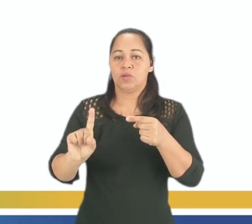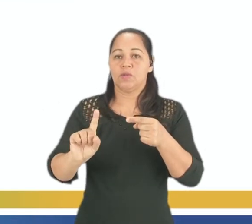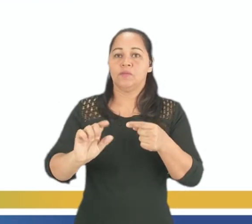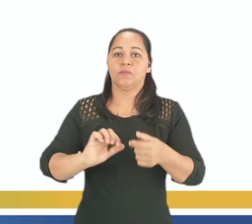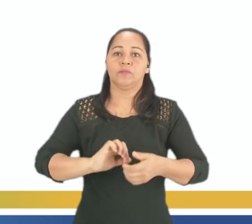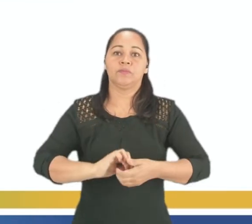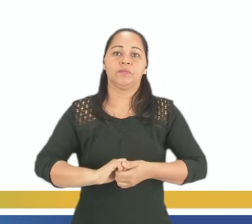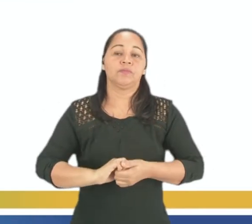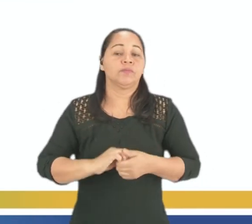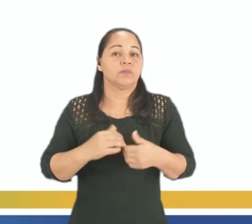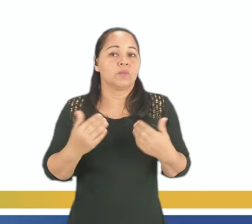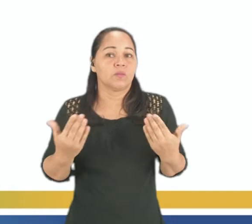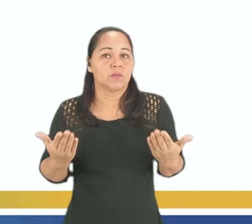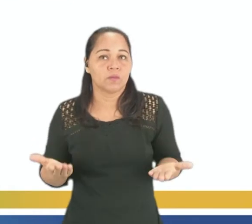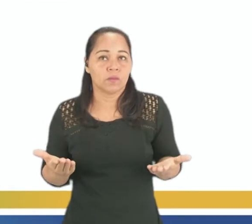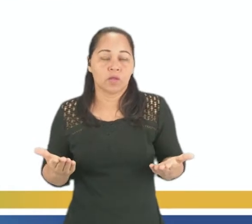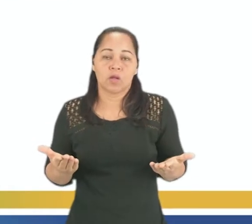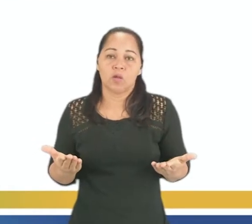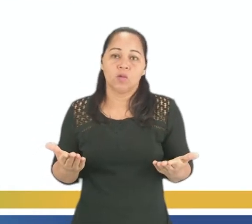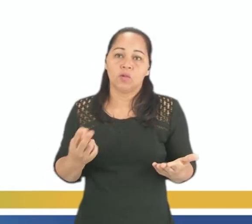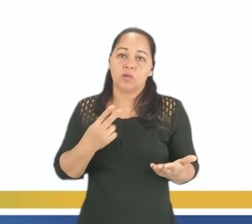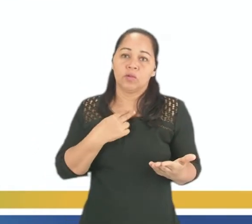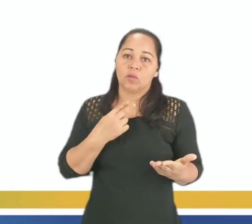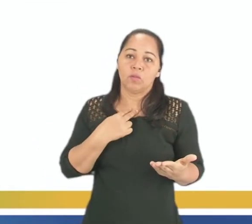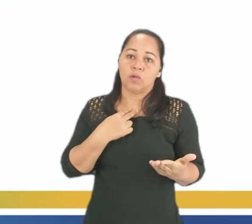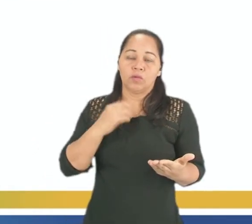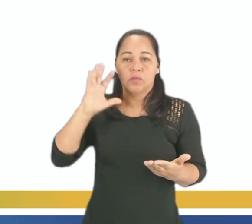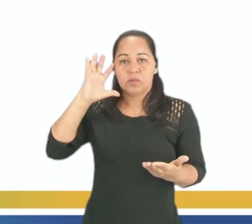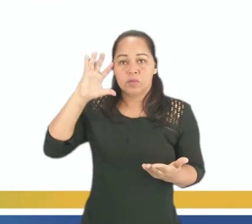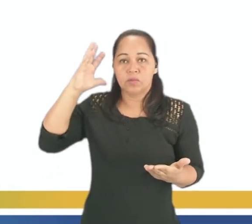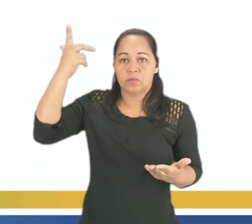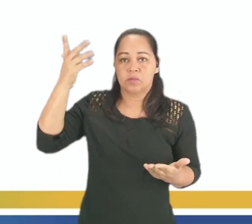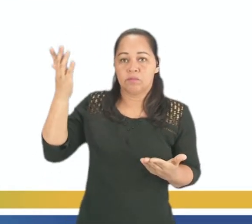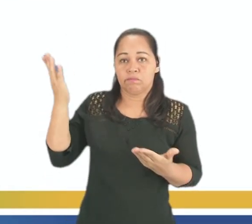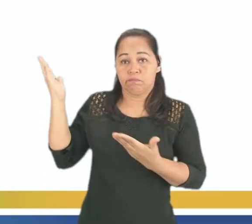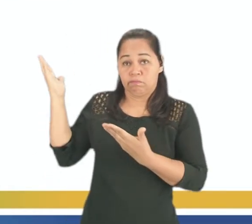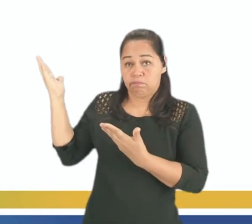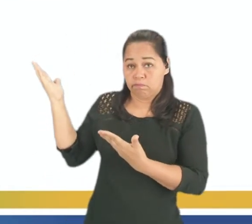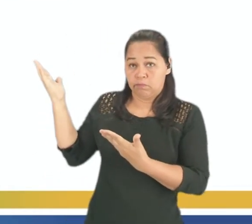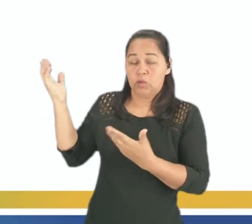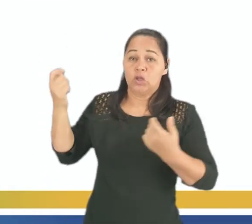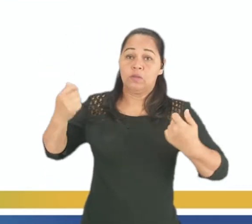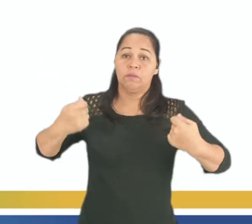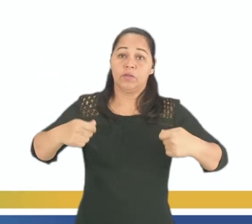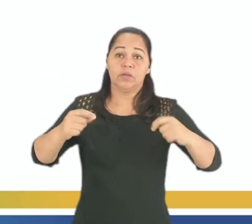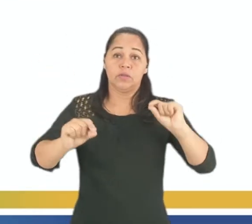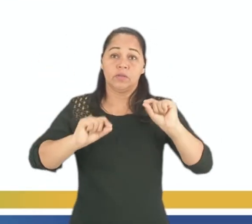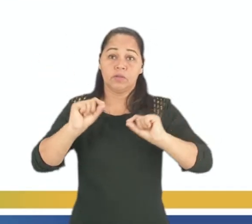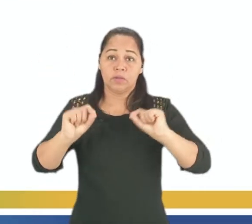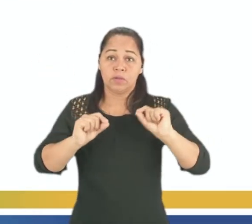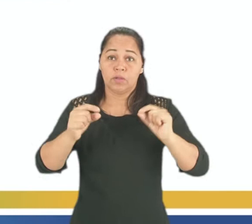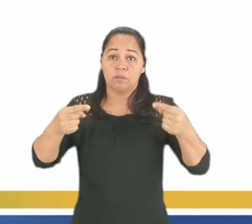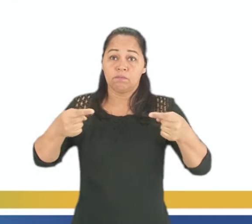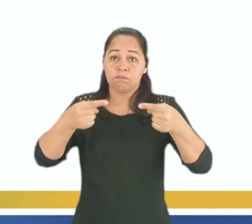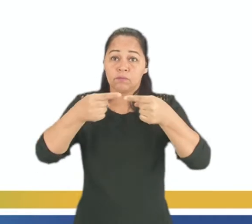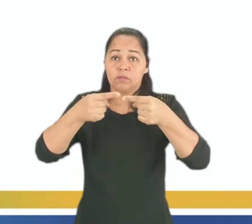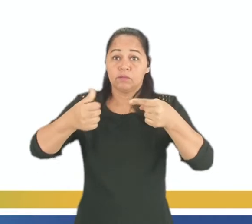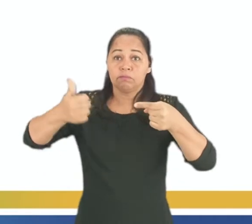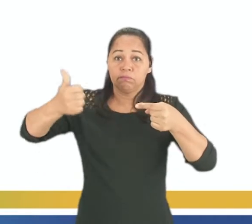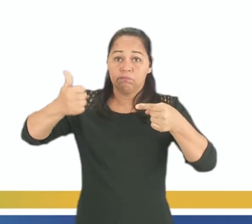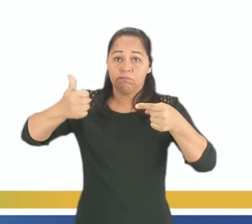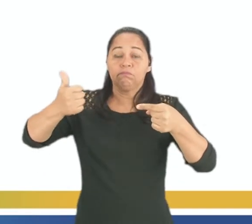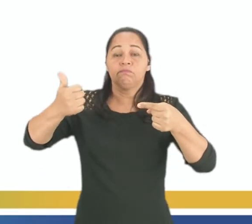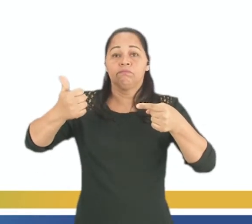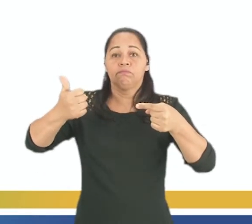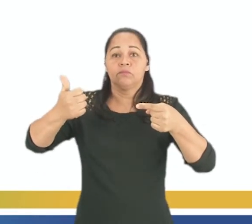equação. Portanto, não pode ser solução do nosso sistema. Para ser solução, o par ordenado precisa satisfazer